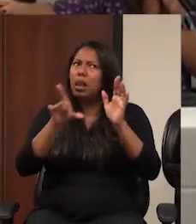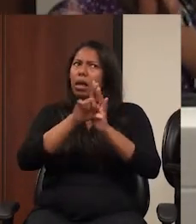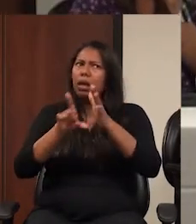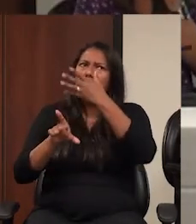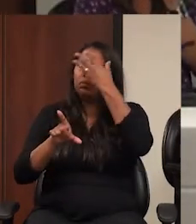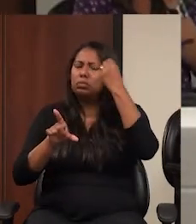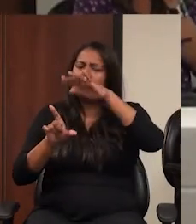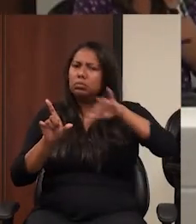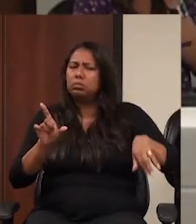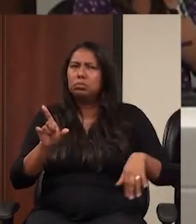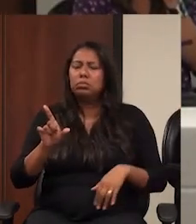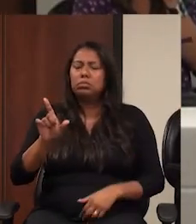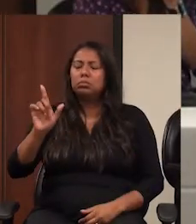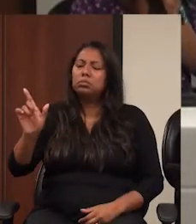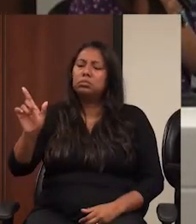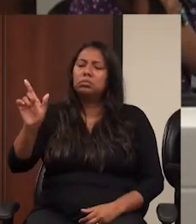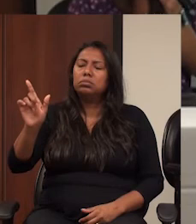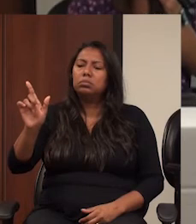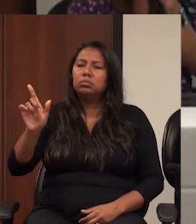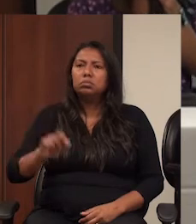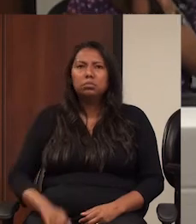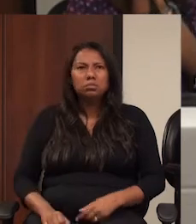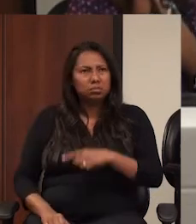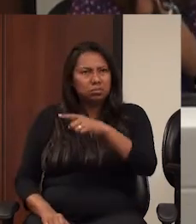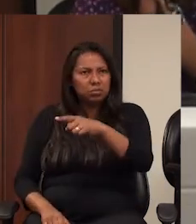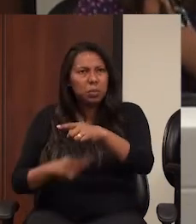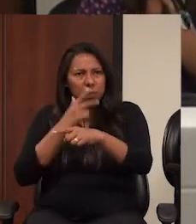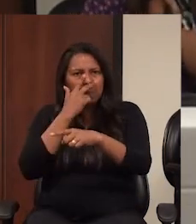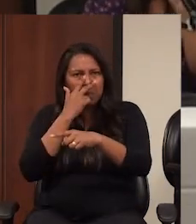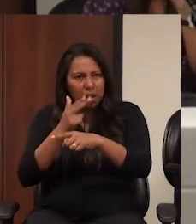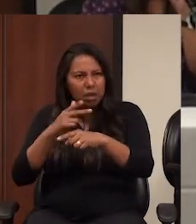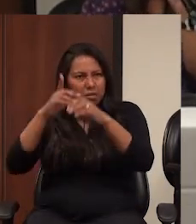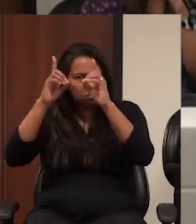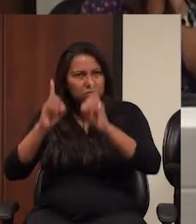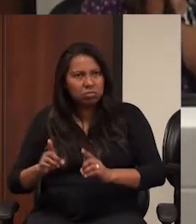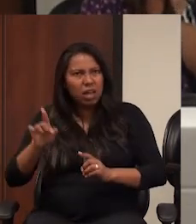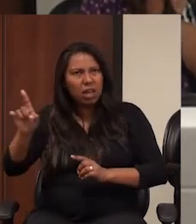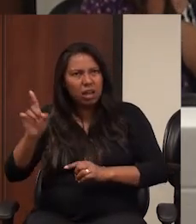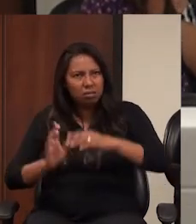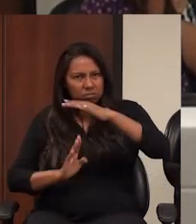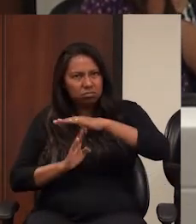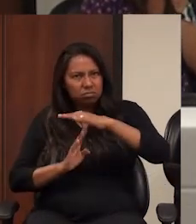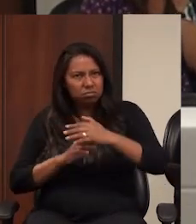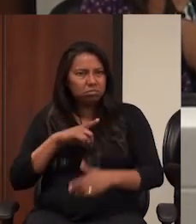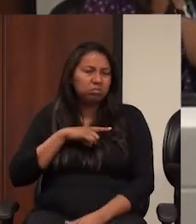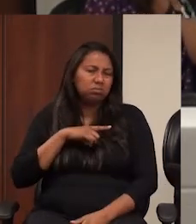é deficiente, ele parece ter algum tipo de impedimento?